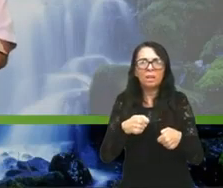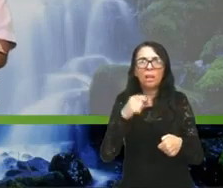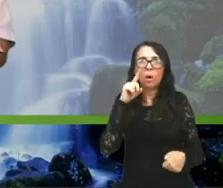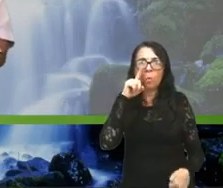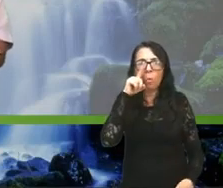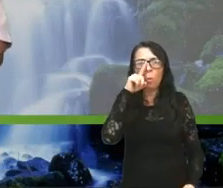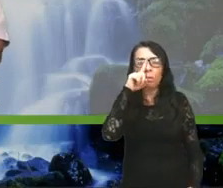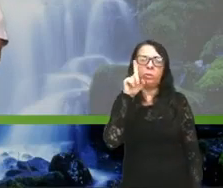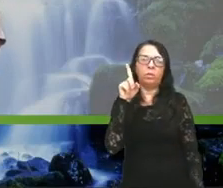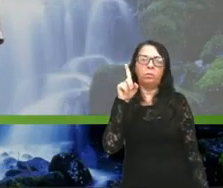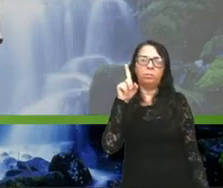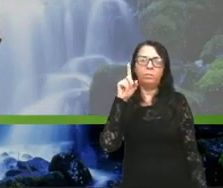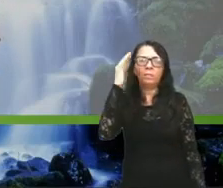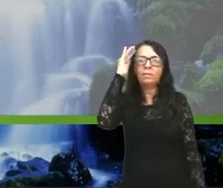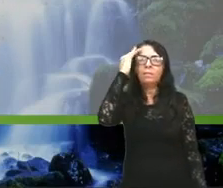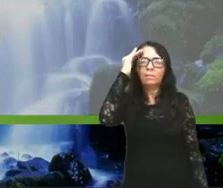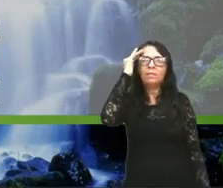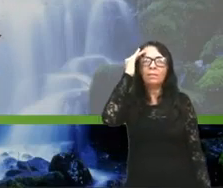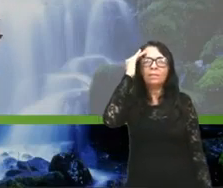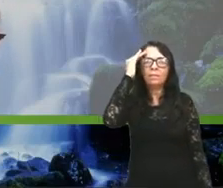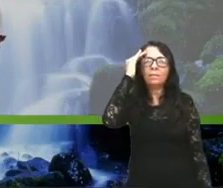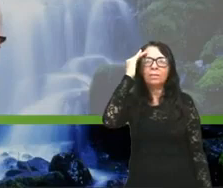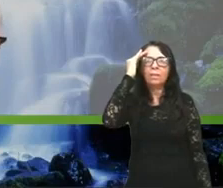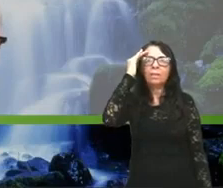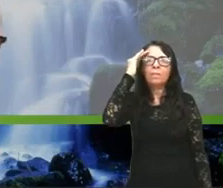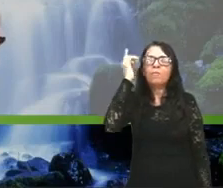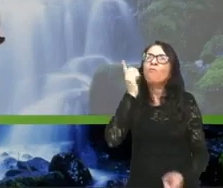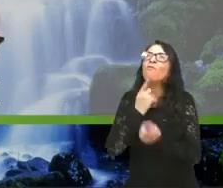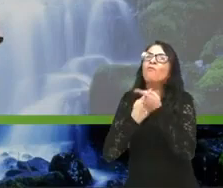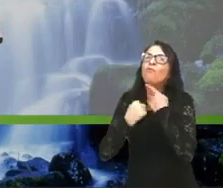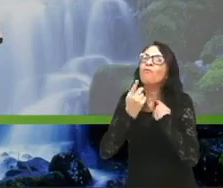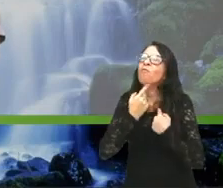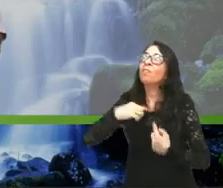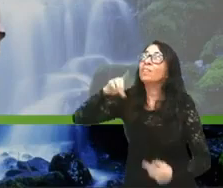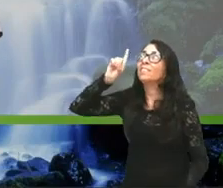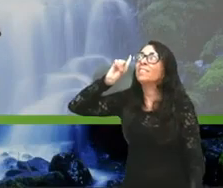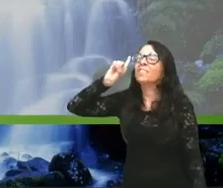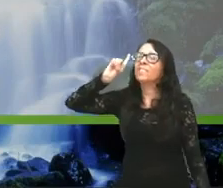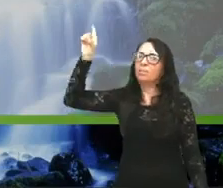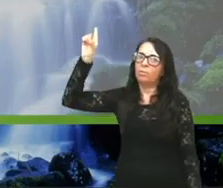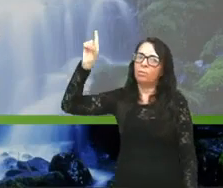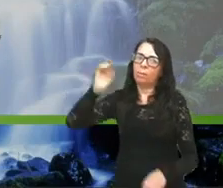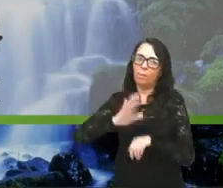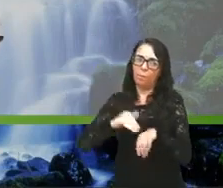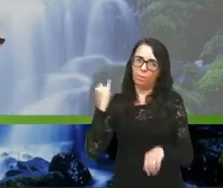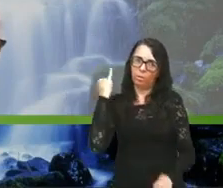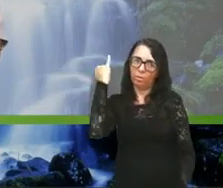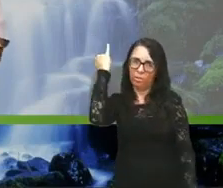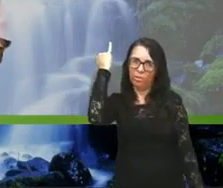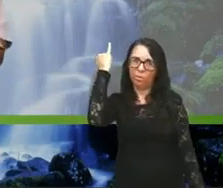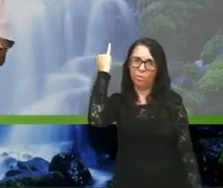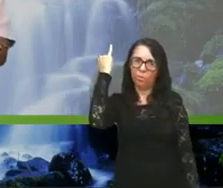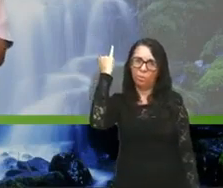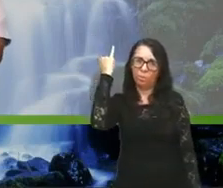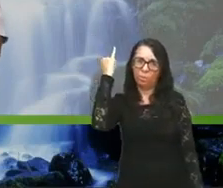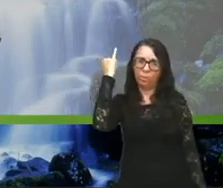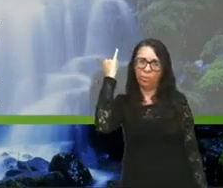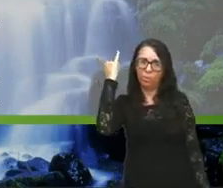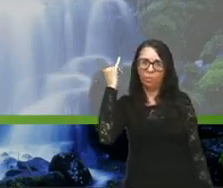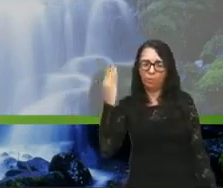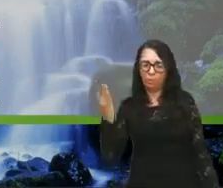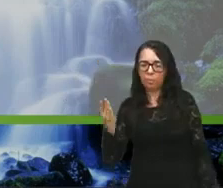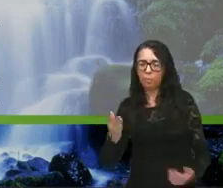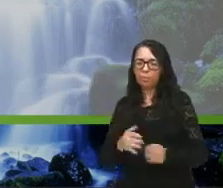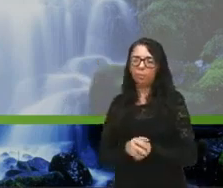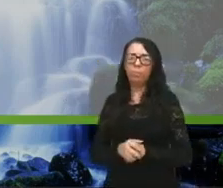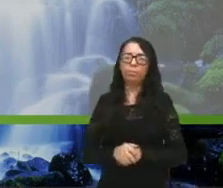caro para a igreja. Há pessoas que pensam que são importantes e necessárias para a igreja, mas não é assim que nós